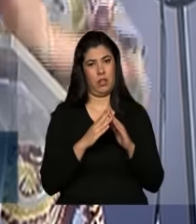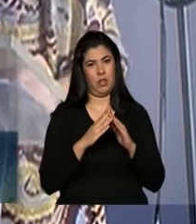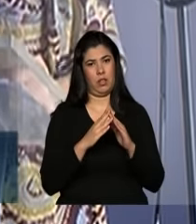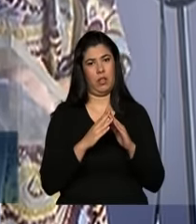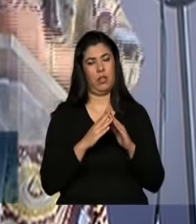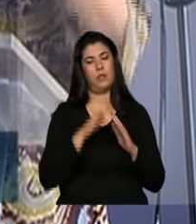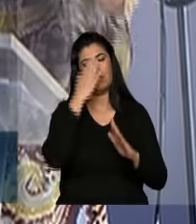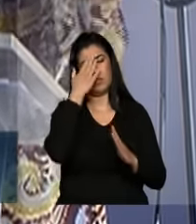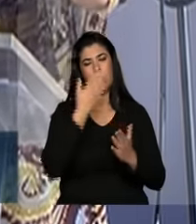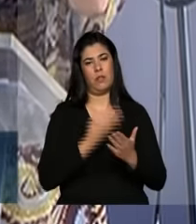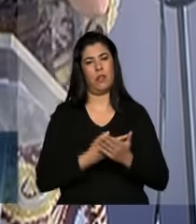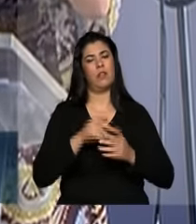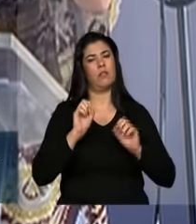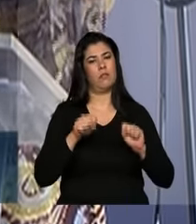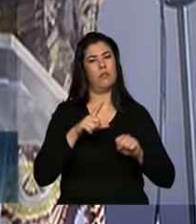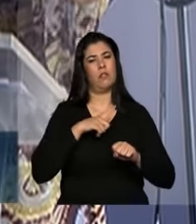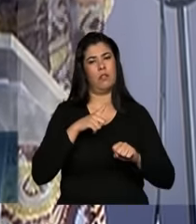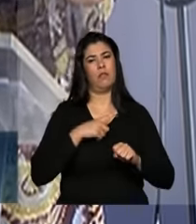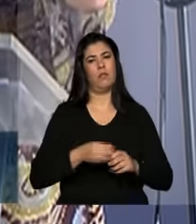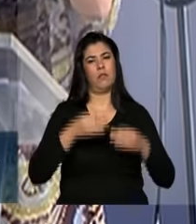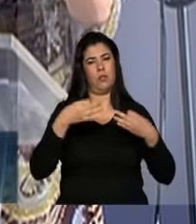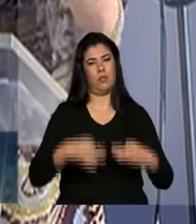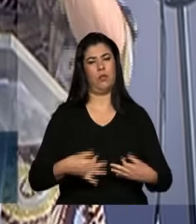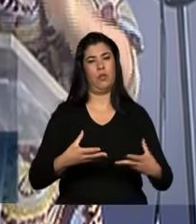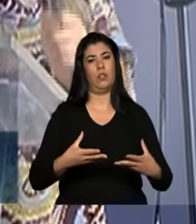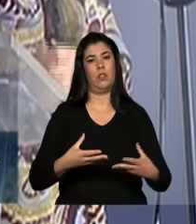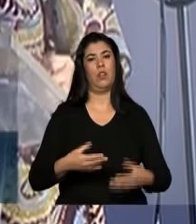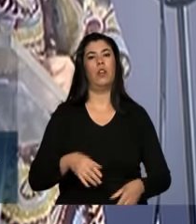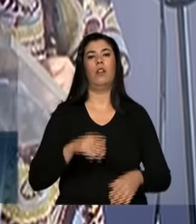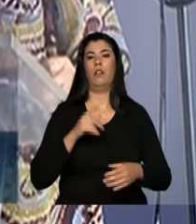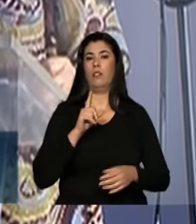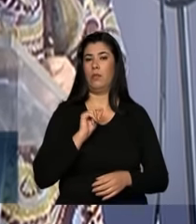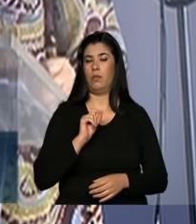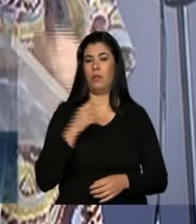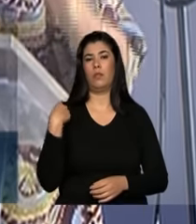ter. Vão ter. E podem ter certeza.